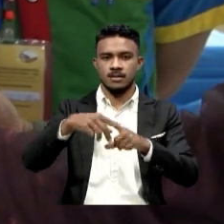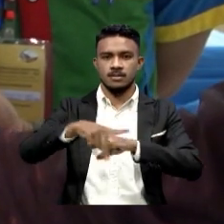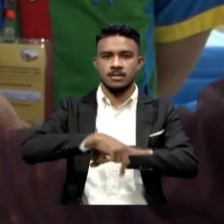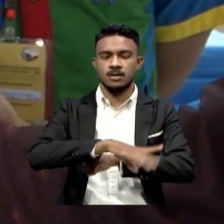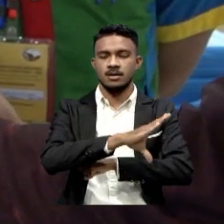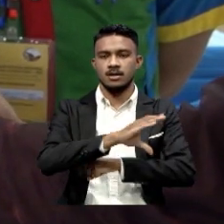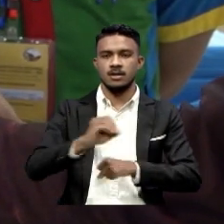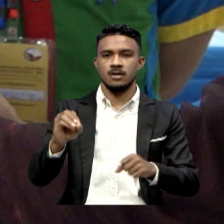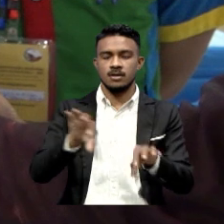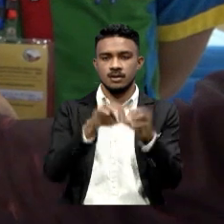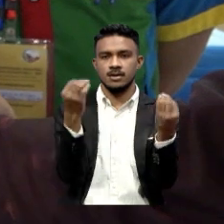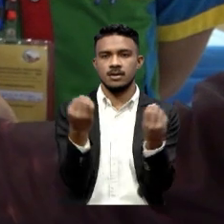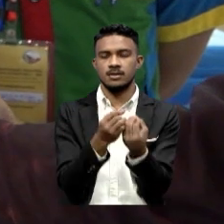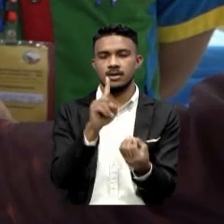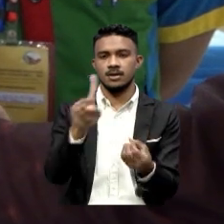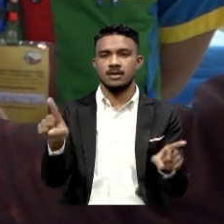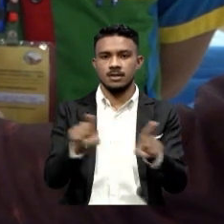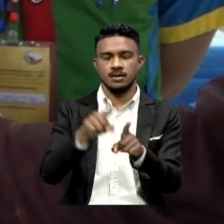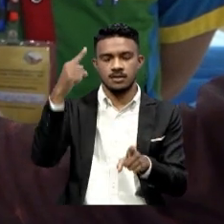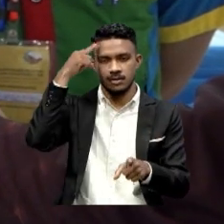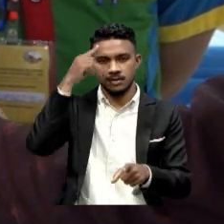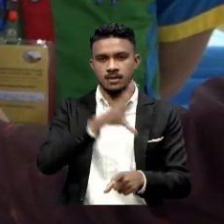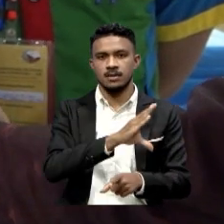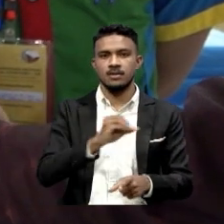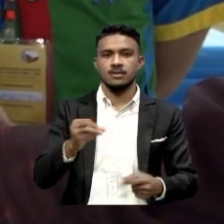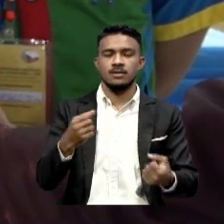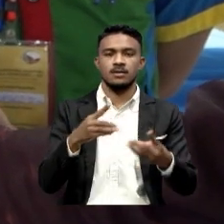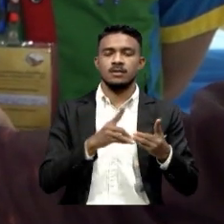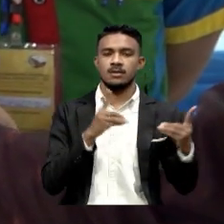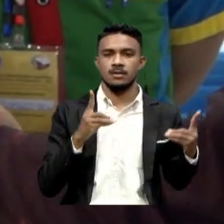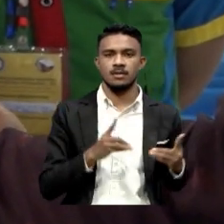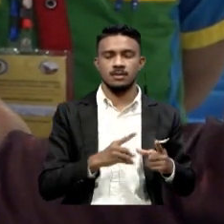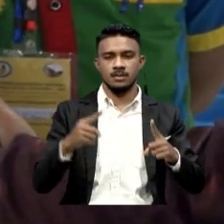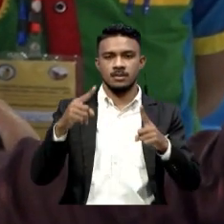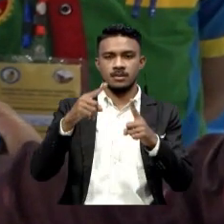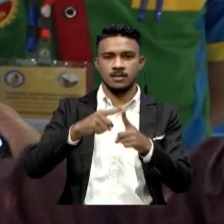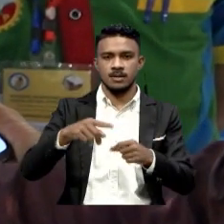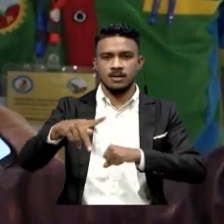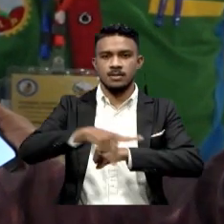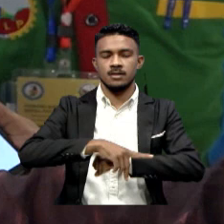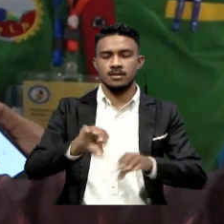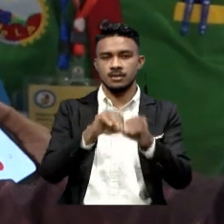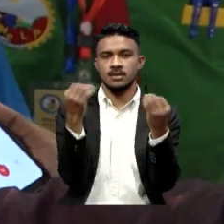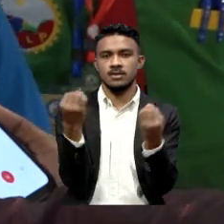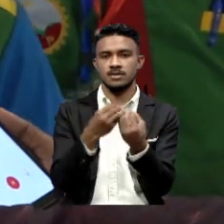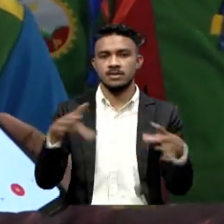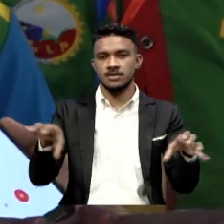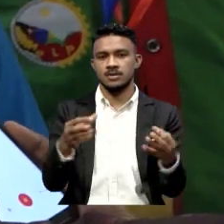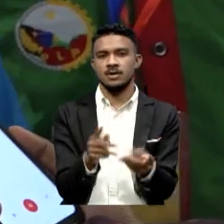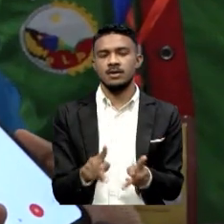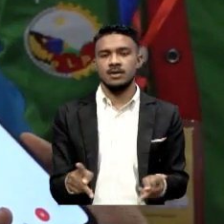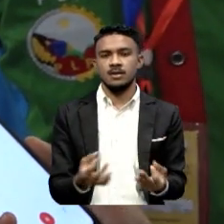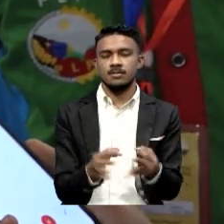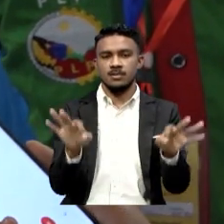Órgão irá sair cacuta no neon para o partido. Também é organização de conferência importante nós,